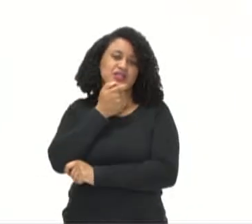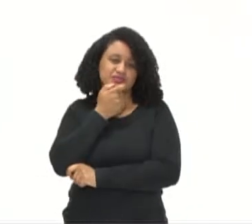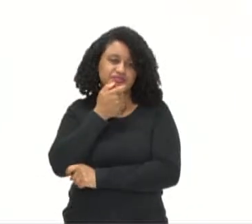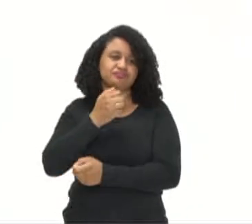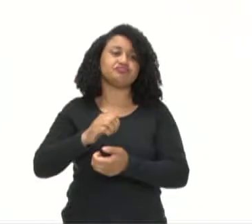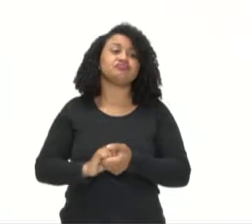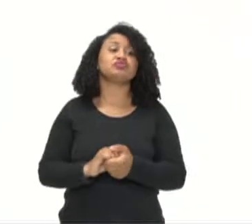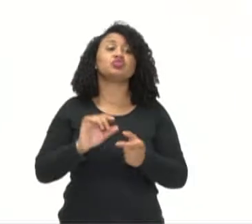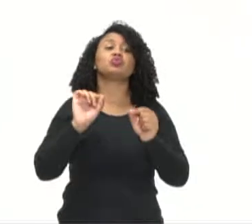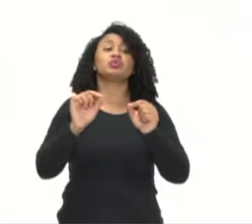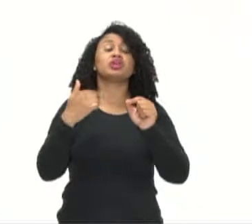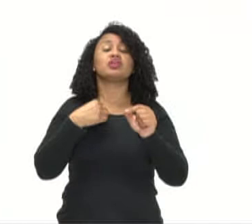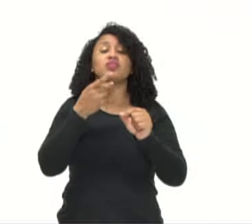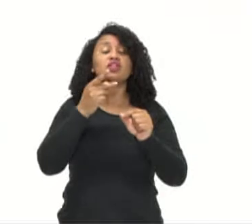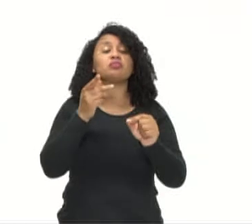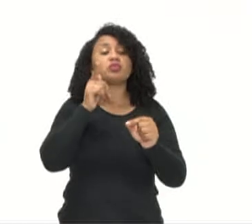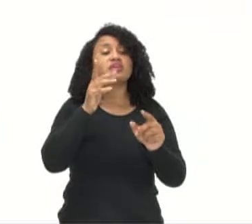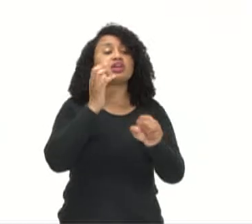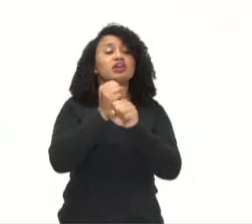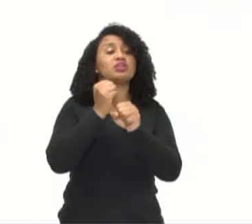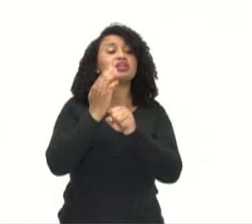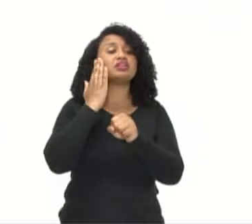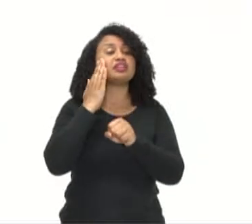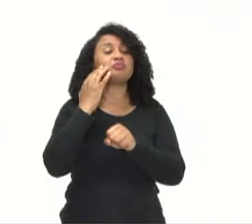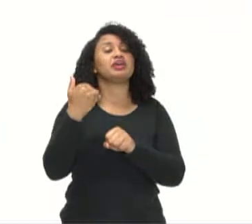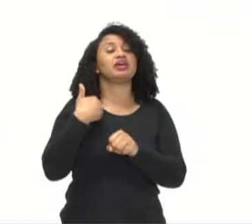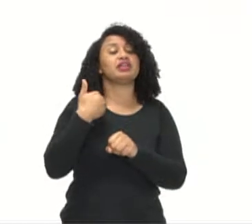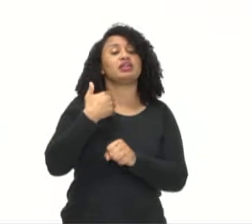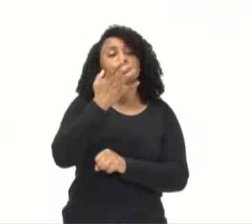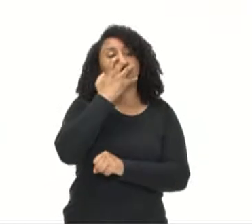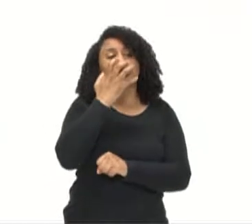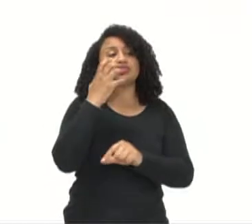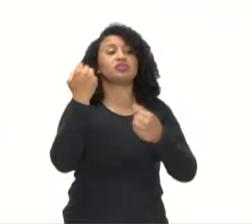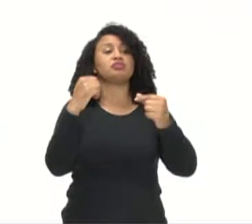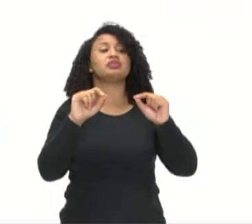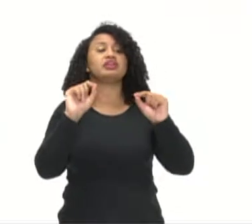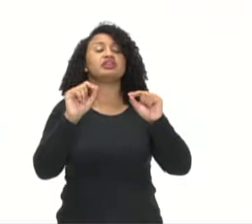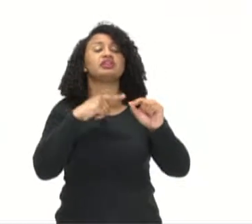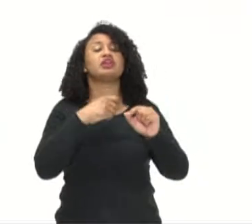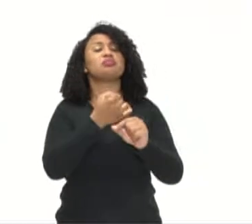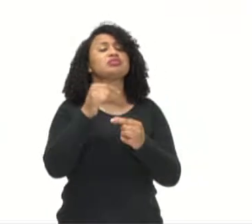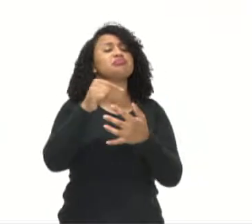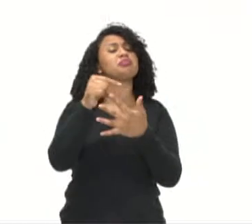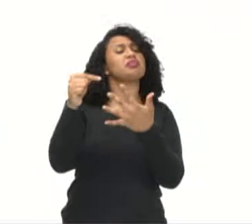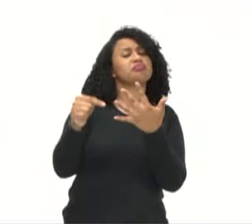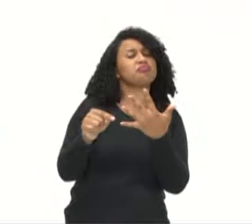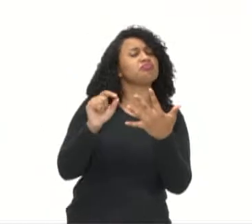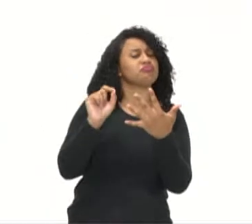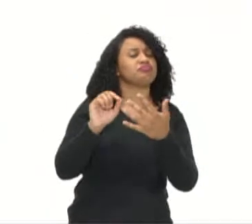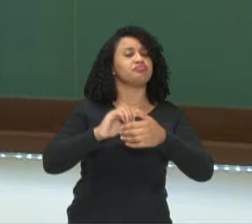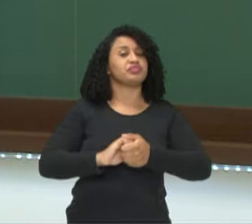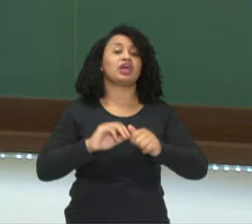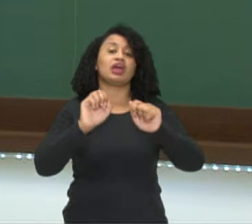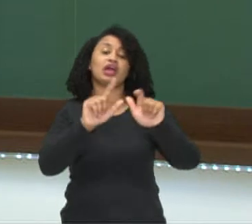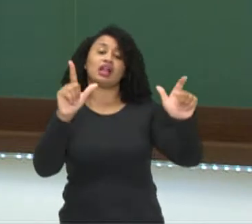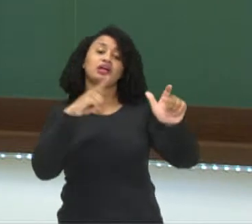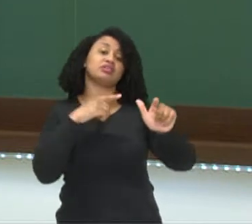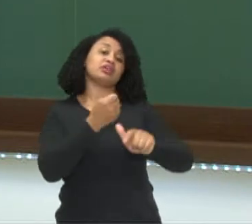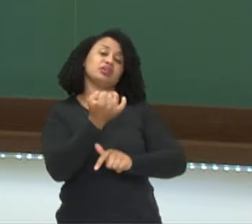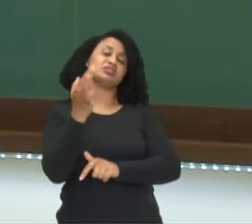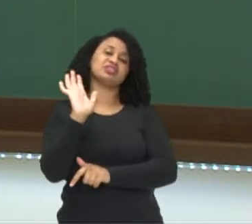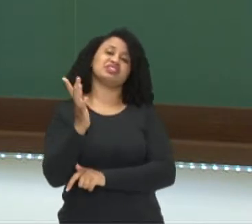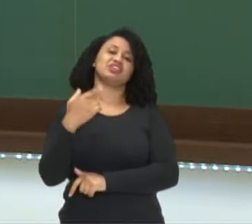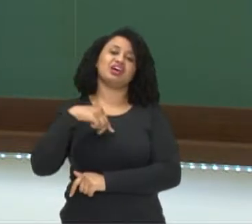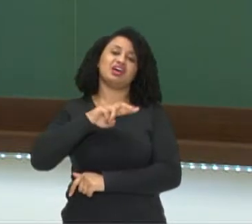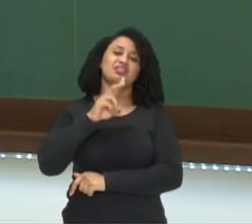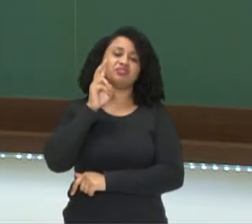ele determinou que para calcular a idade de cada cachorro precisa levar em conta alguns fatores. Lógico, né? Alguns inclusive a gente até já viu,